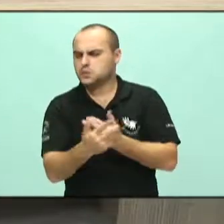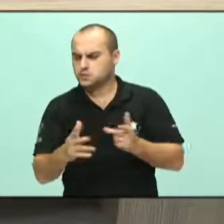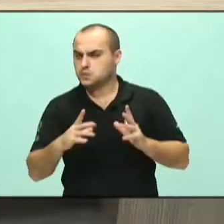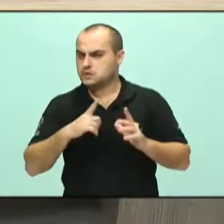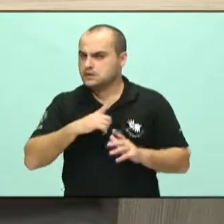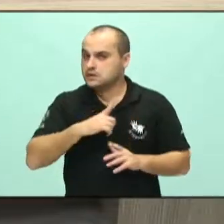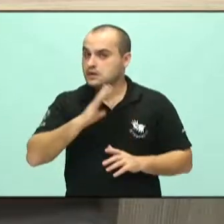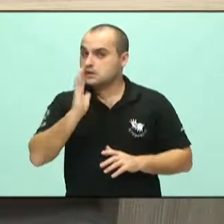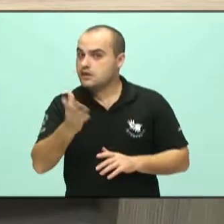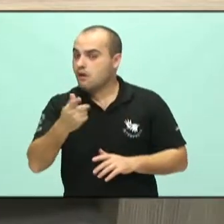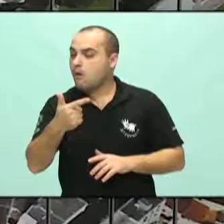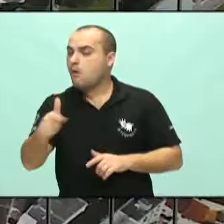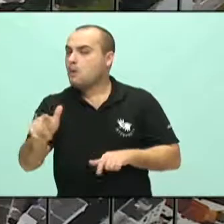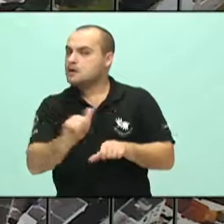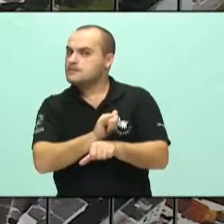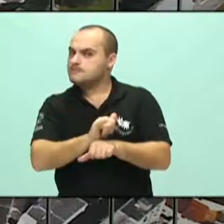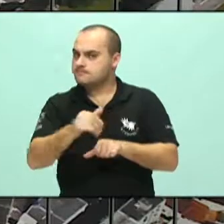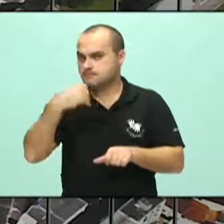tinham uma outra formação.